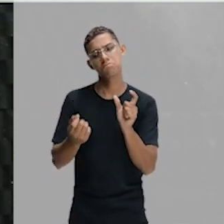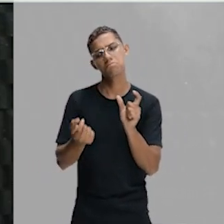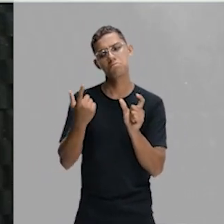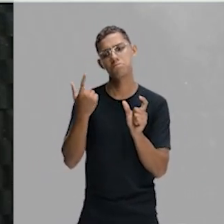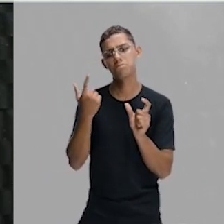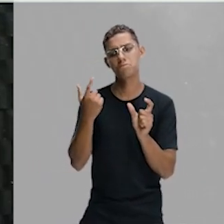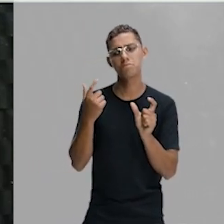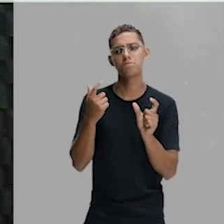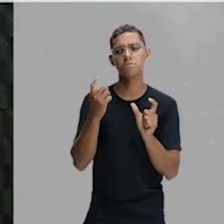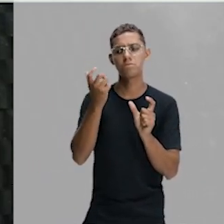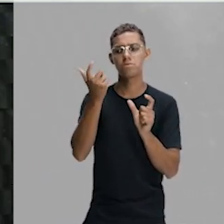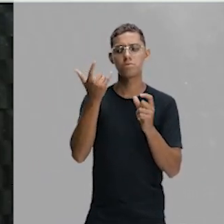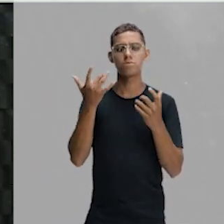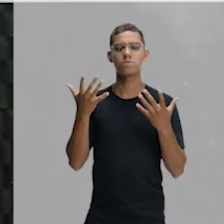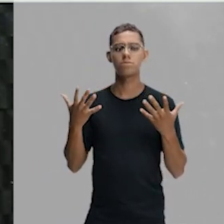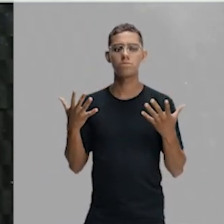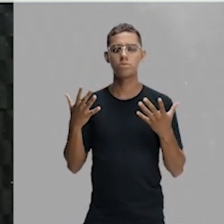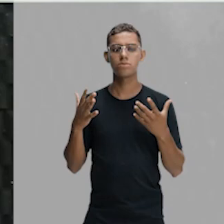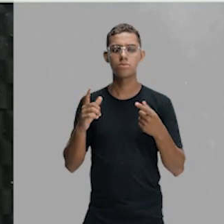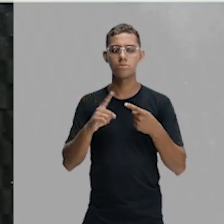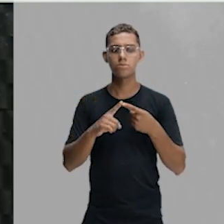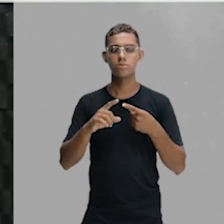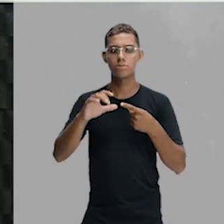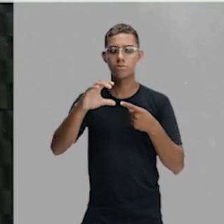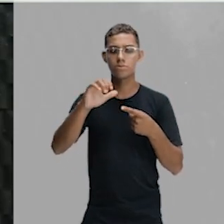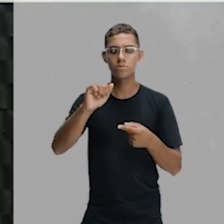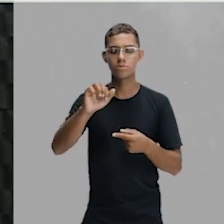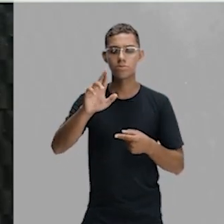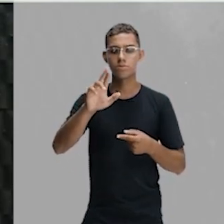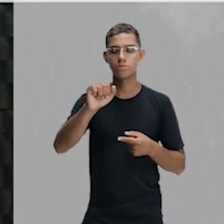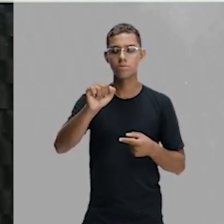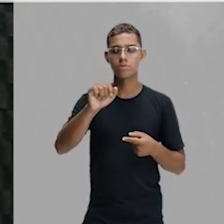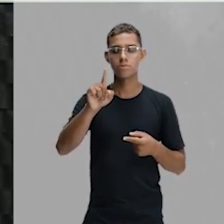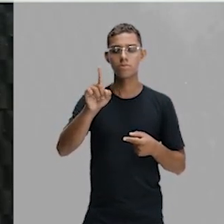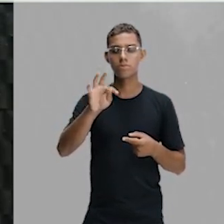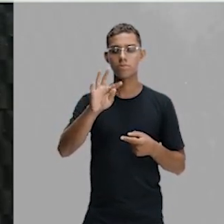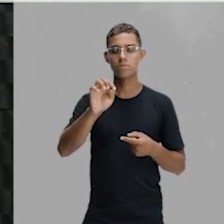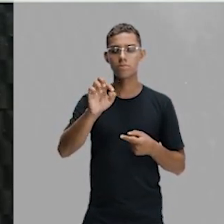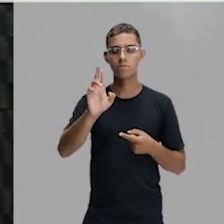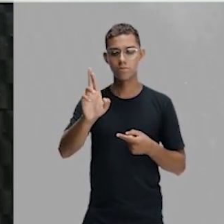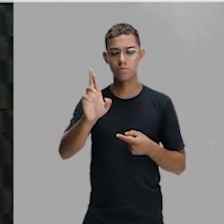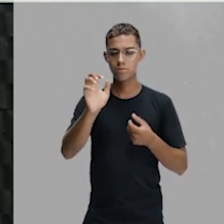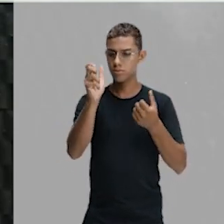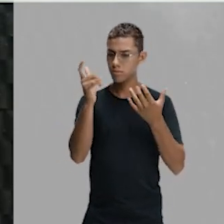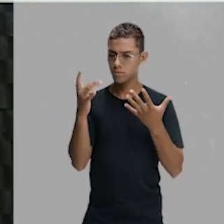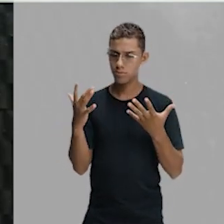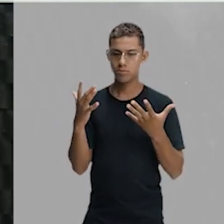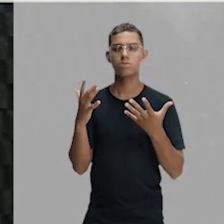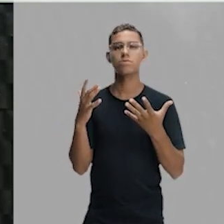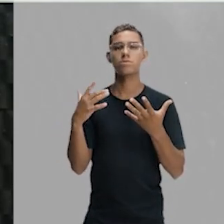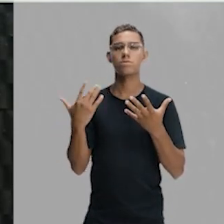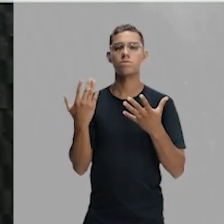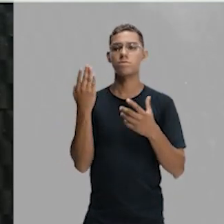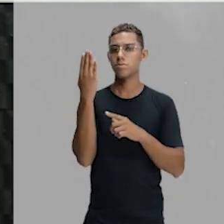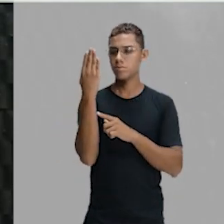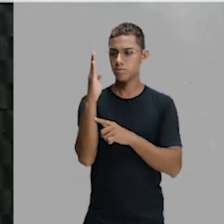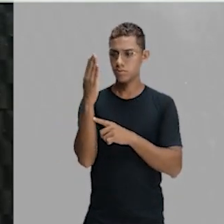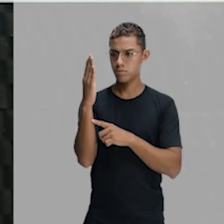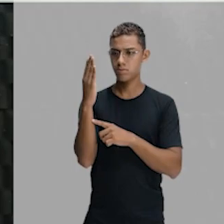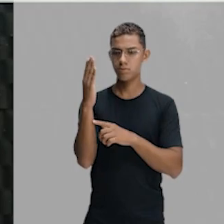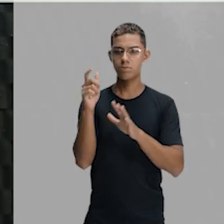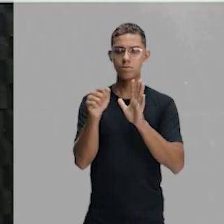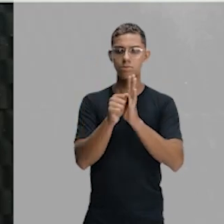estranha. Quando ele fala de caráter, o termo caráter aqui em biologia, em genética, tem a ver